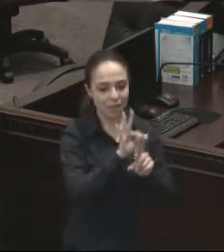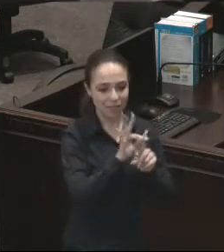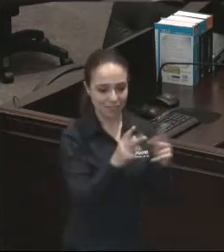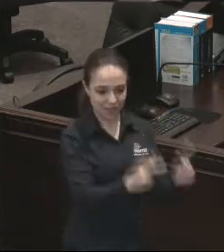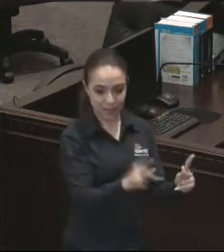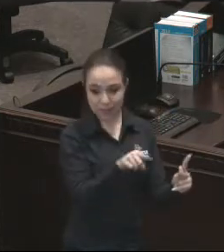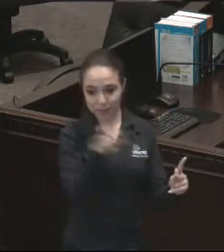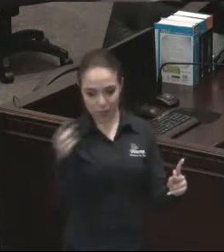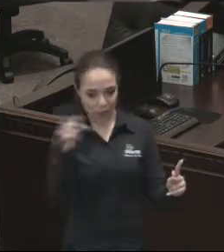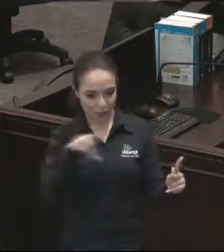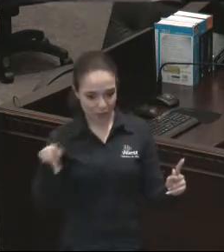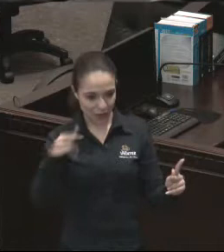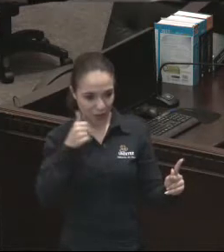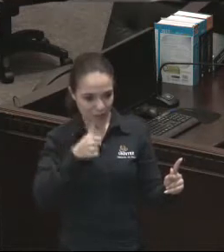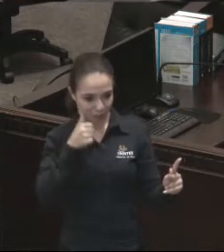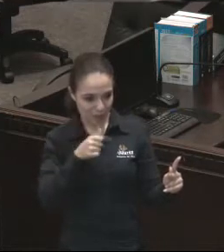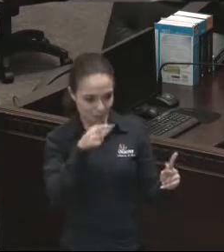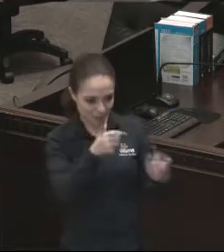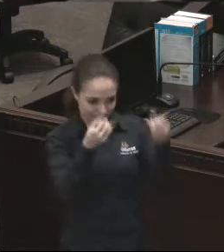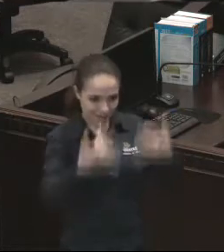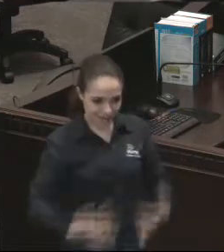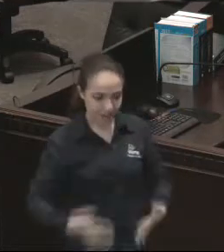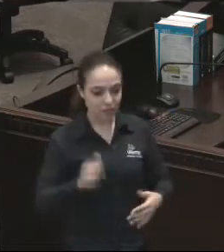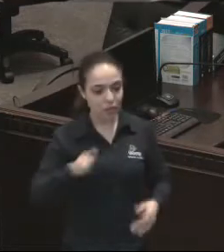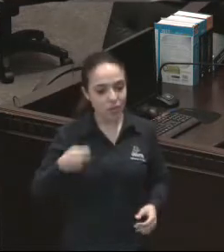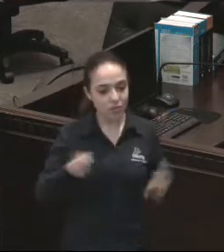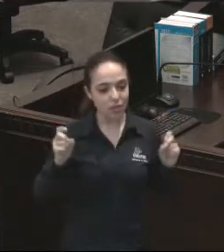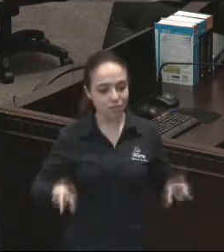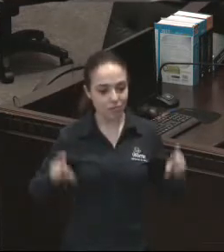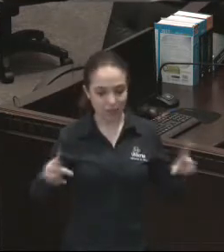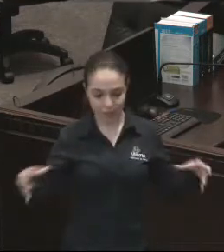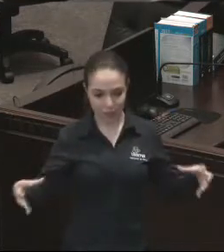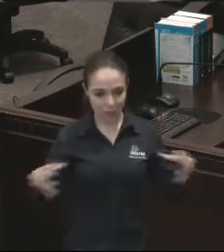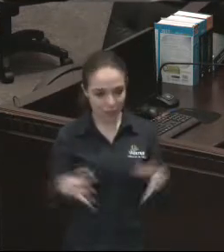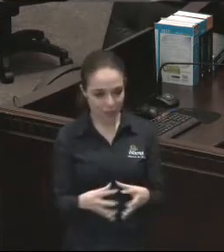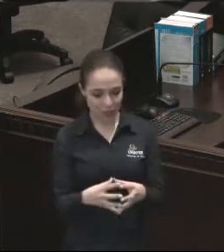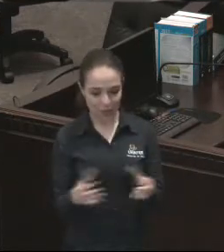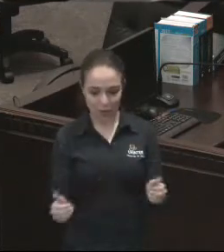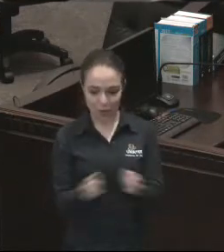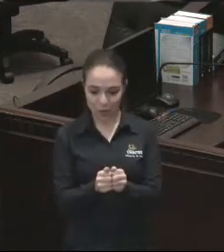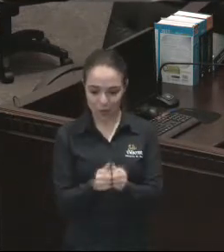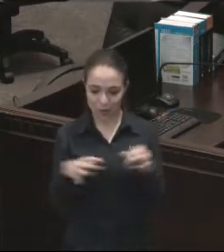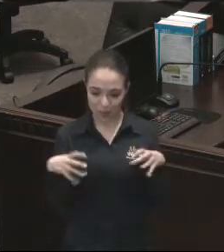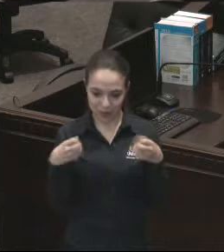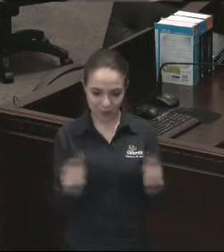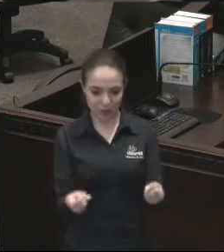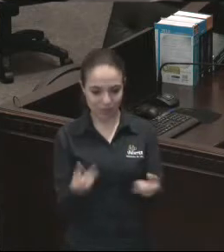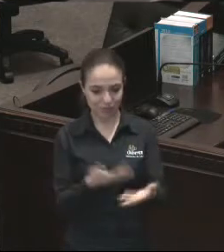professora Helena, de toxicologia ambiental, estudava toxicologia. Então, nós juntamos esforços e a nossa ideia